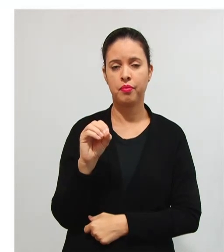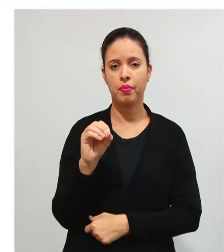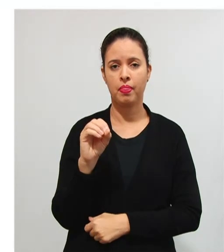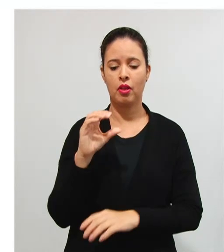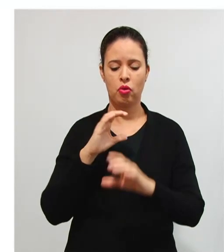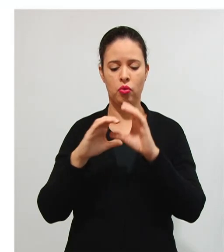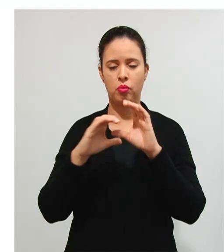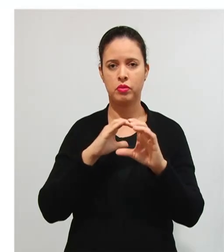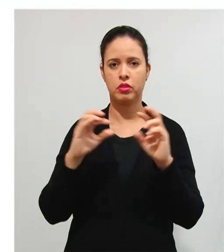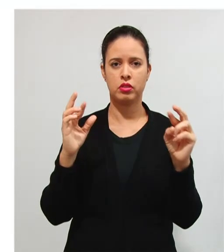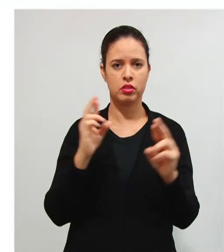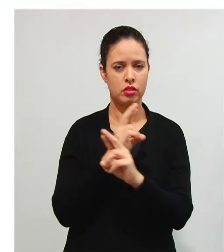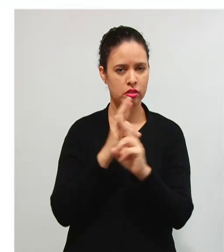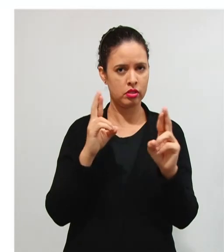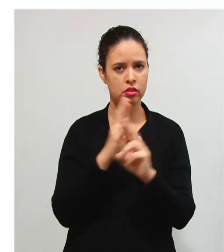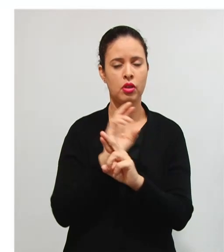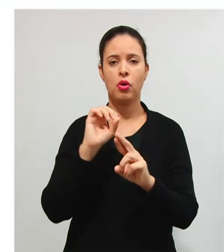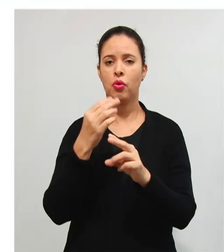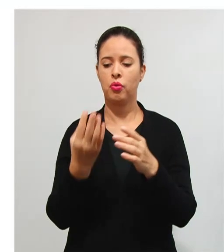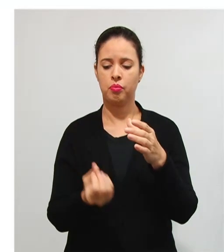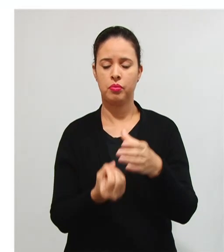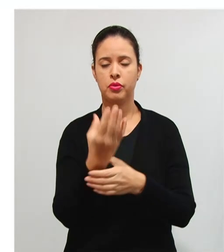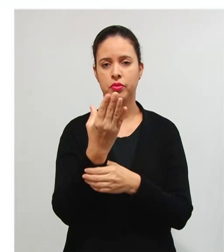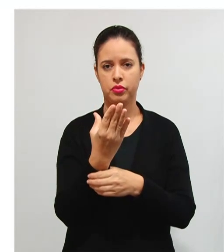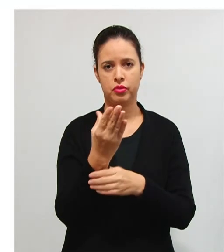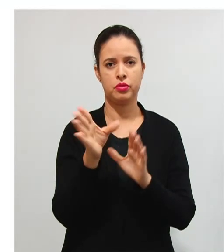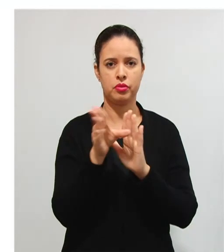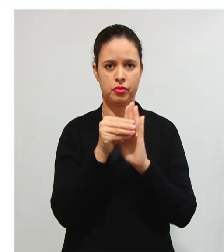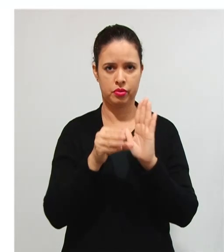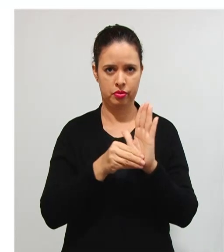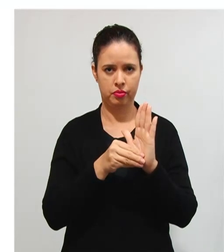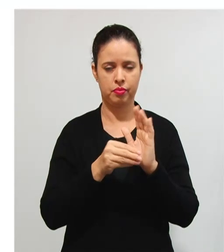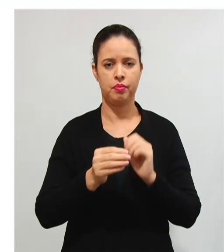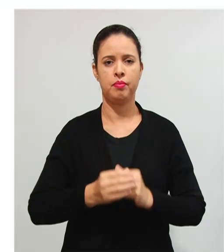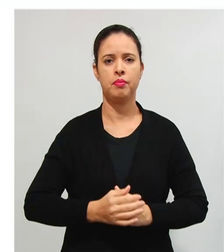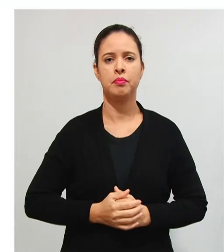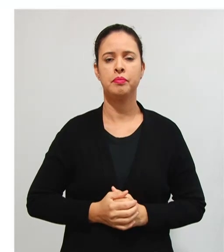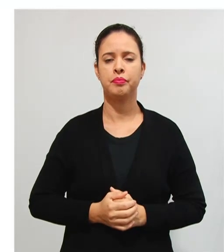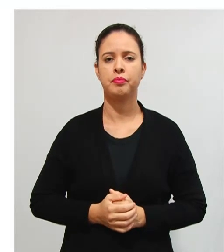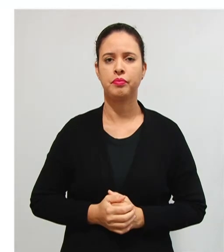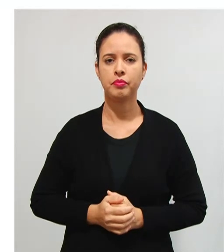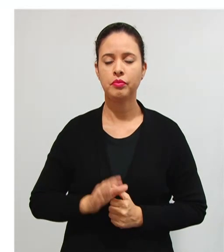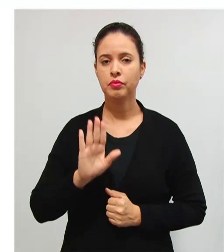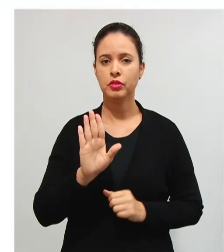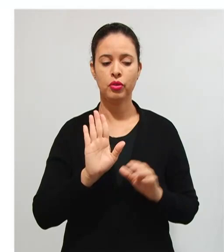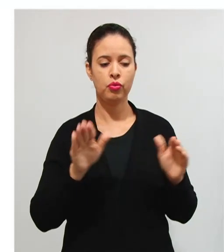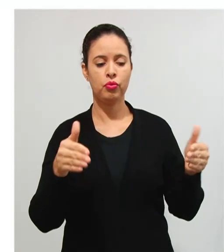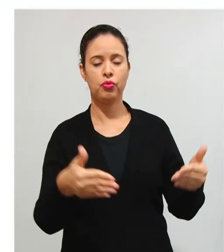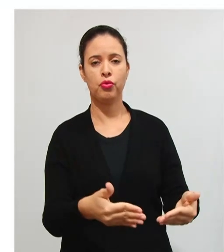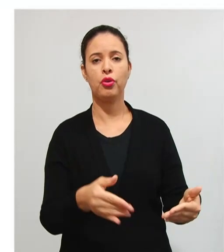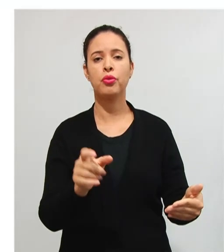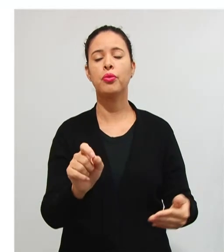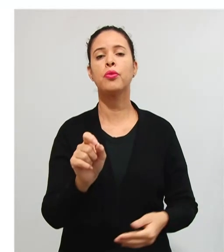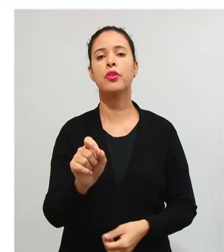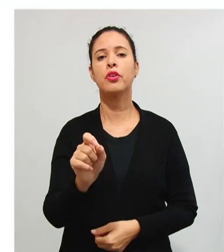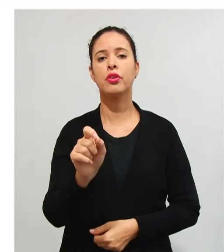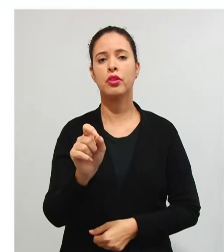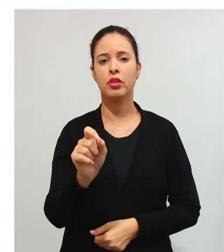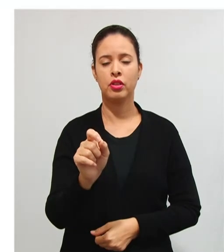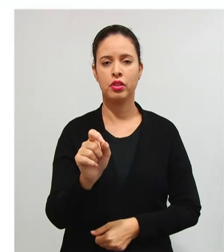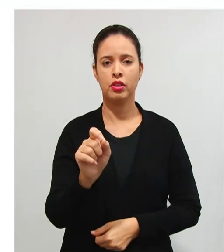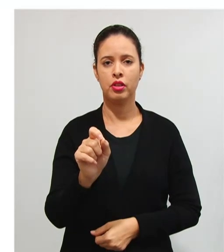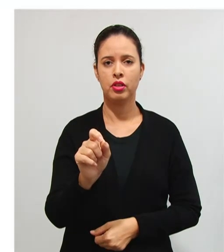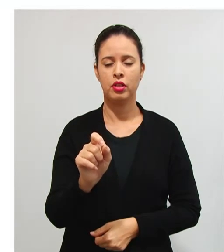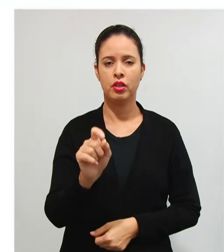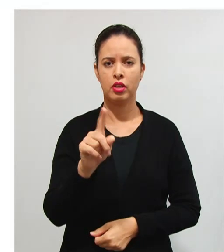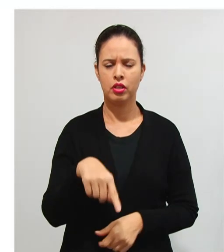comunicação, ou interação, ou a produção de conteúdos. Mas o foco dessas ferramentas são